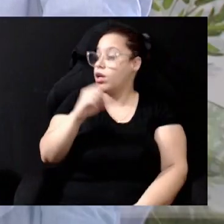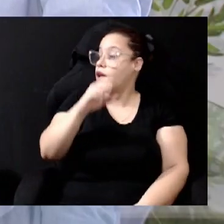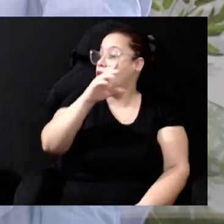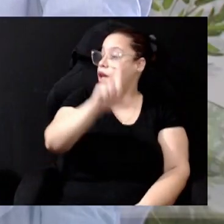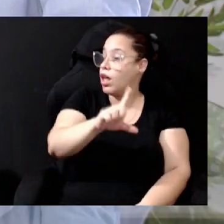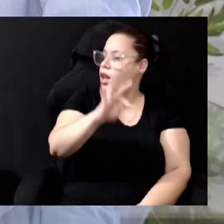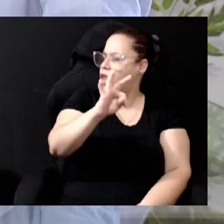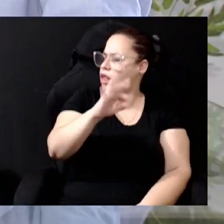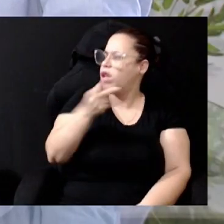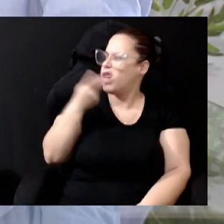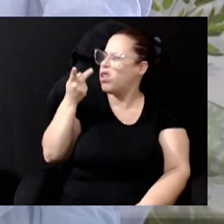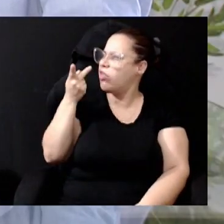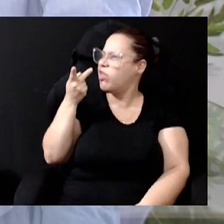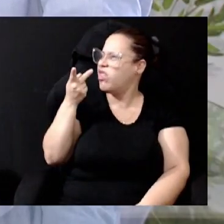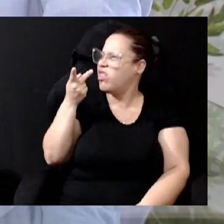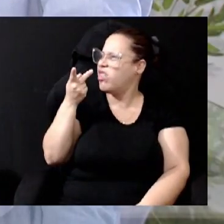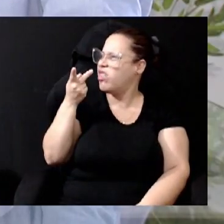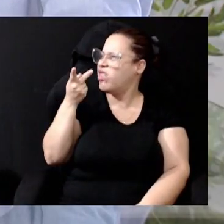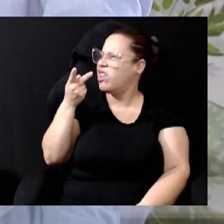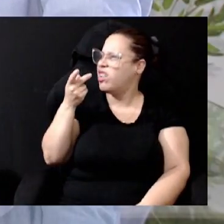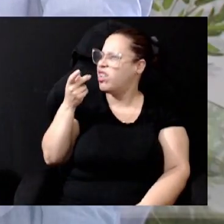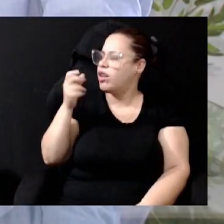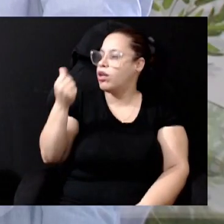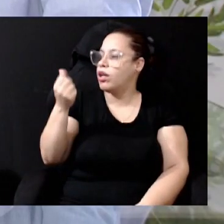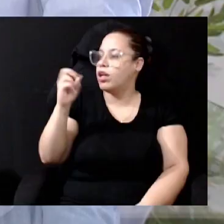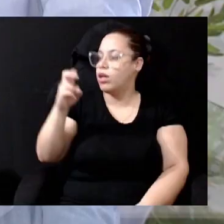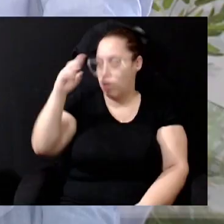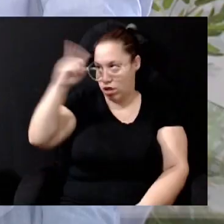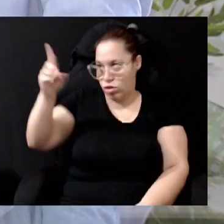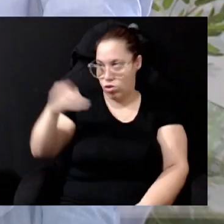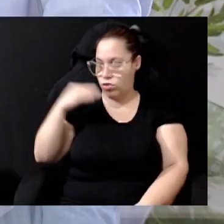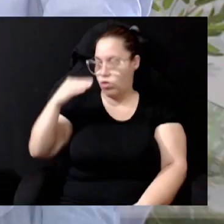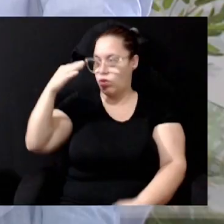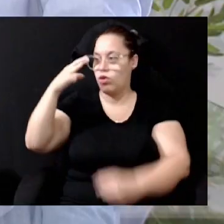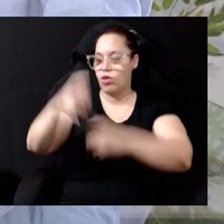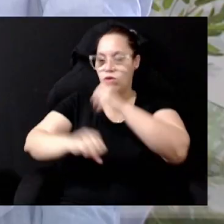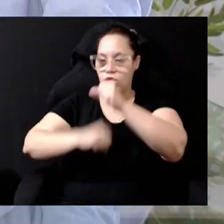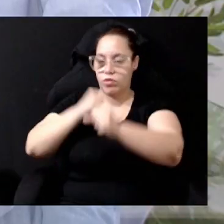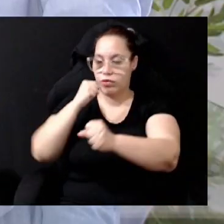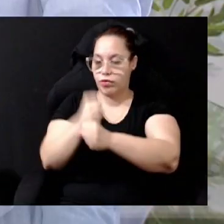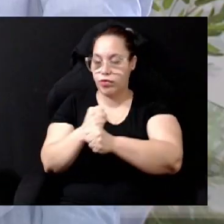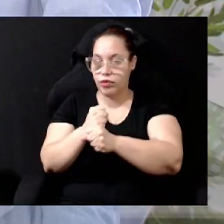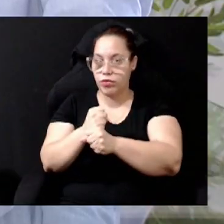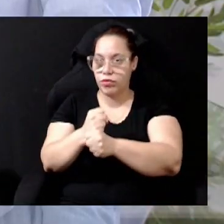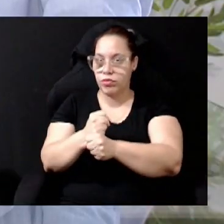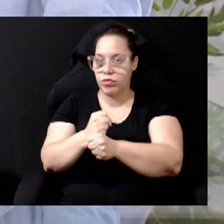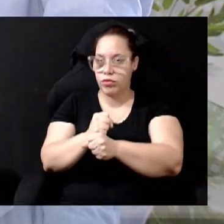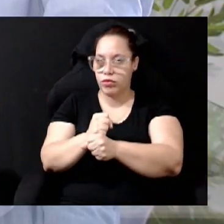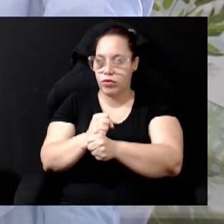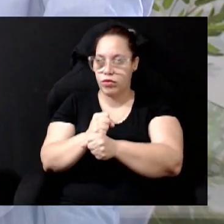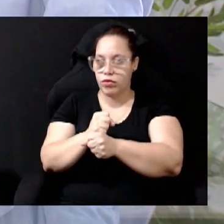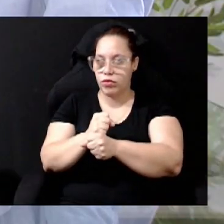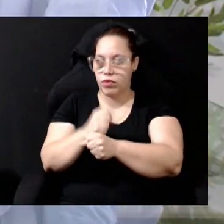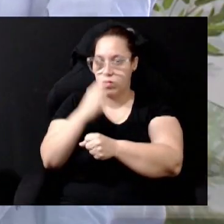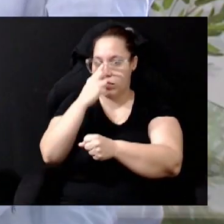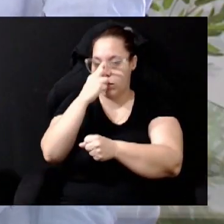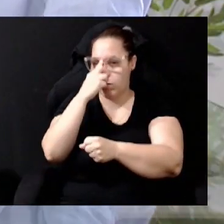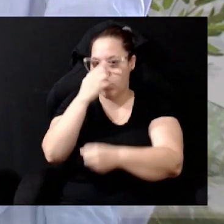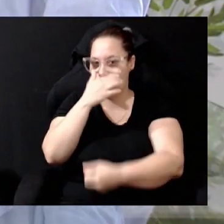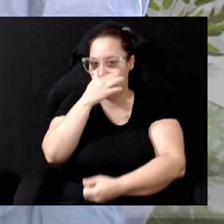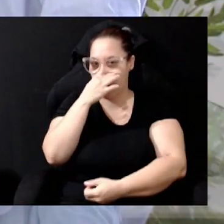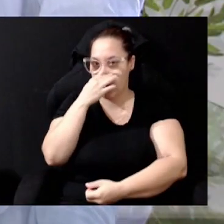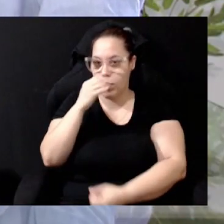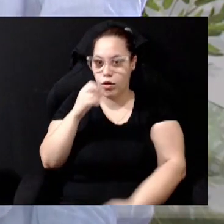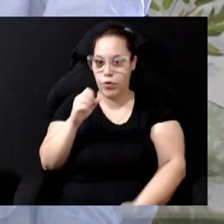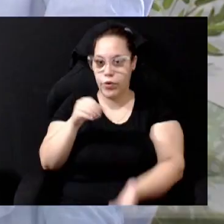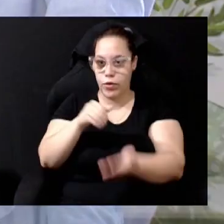e que eles atuaram por 15 dias ou mais durante o ano, né, que eles não tenham sido demitidos por justa causa, né, professor? E eu acho que